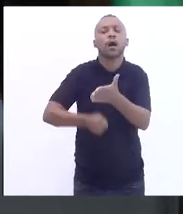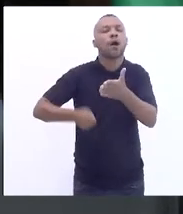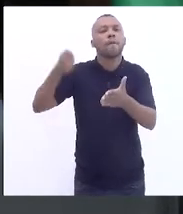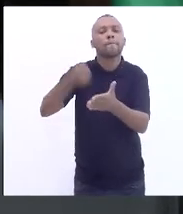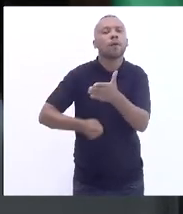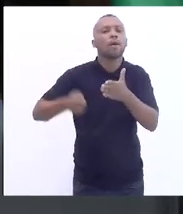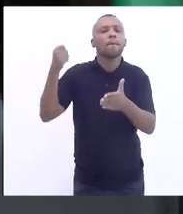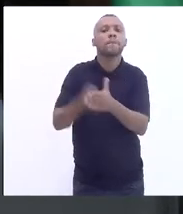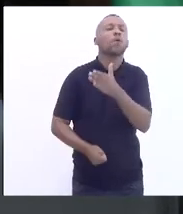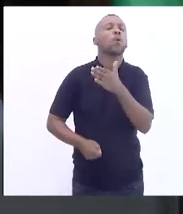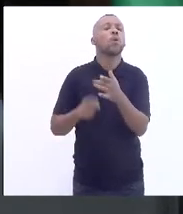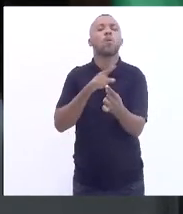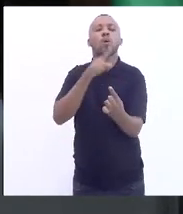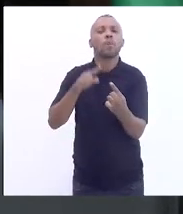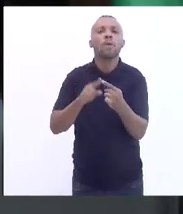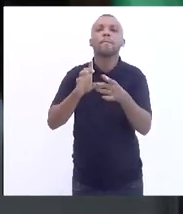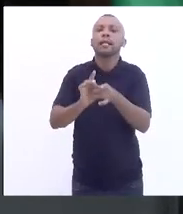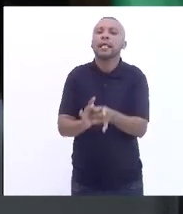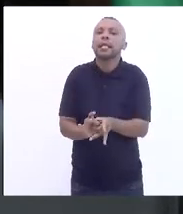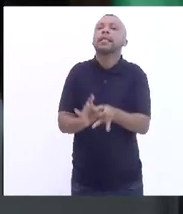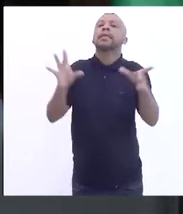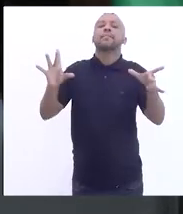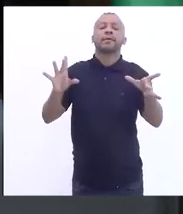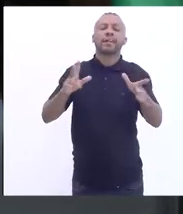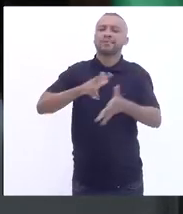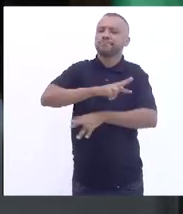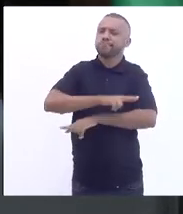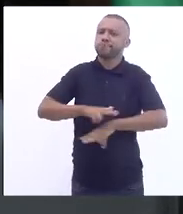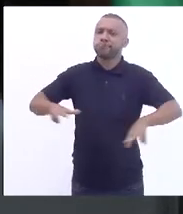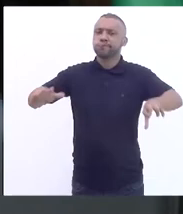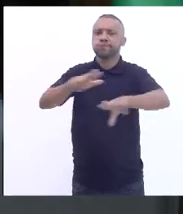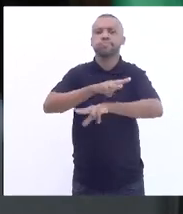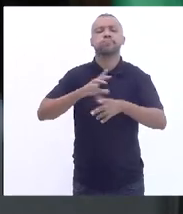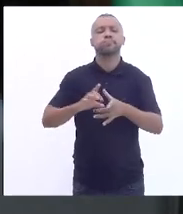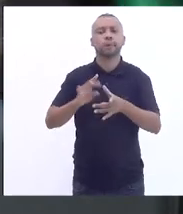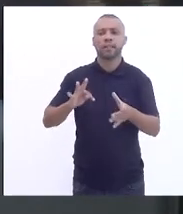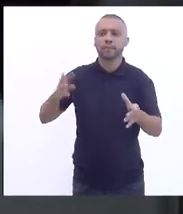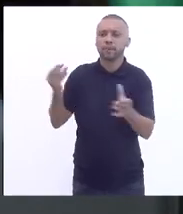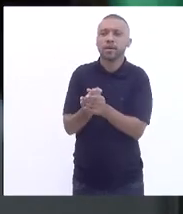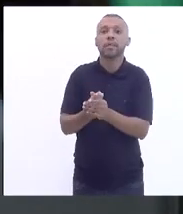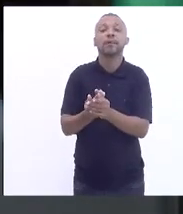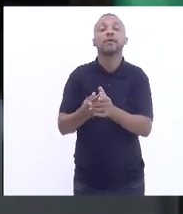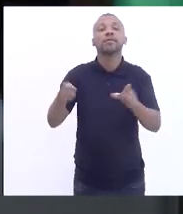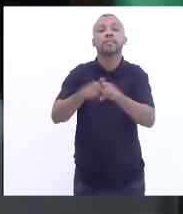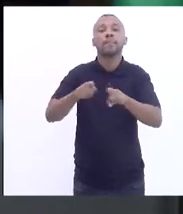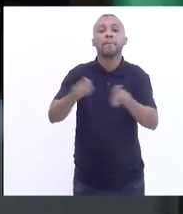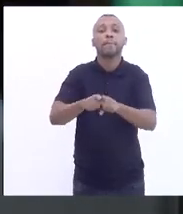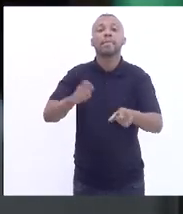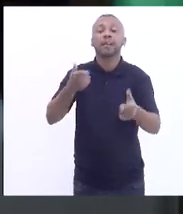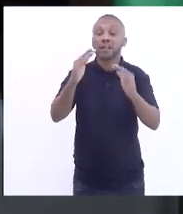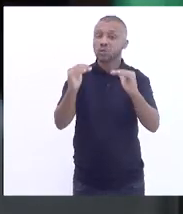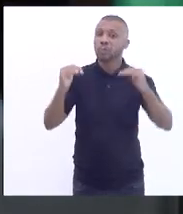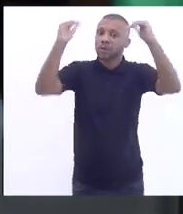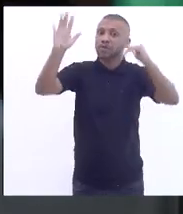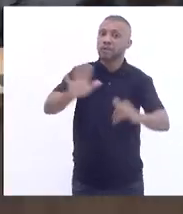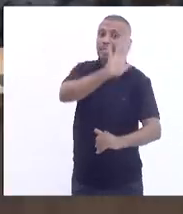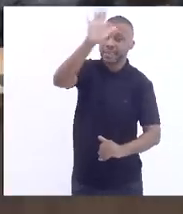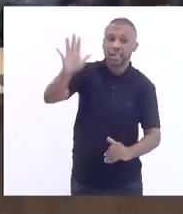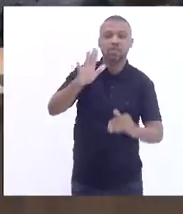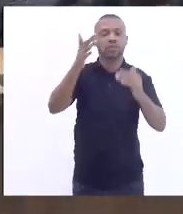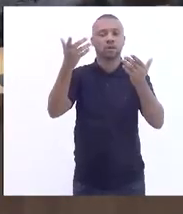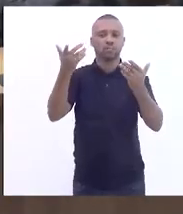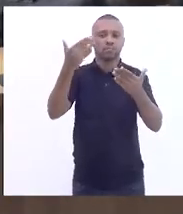pelas pelas liberdades pela democracia e pela soberania Nacional Muito obrigado a